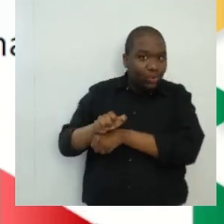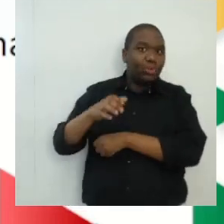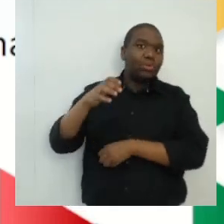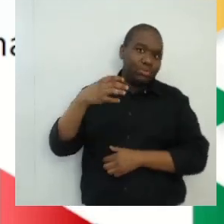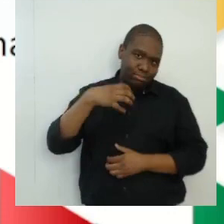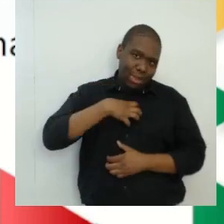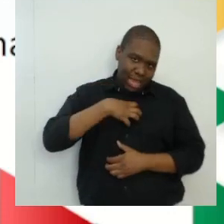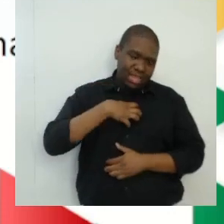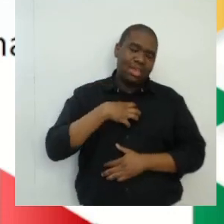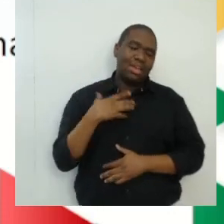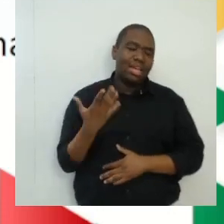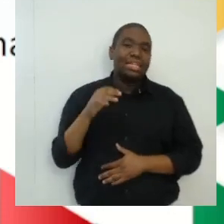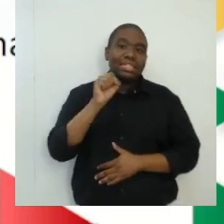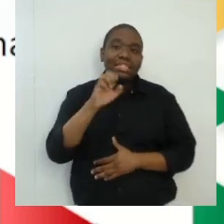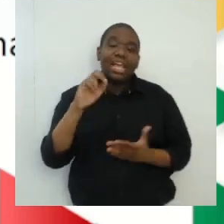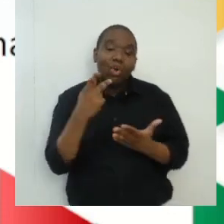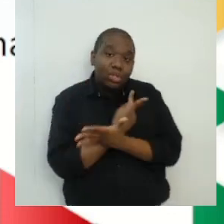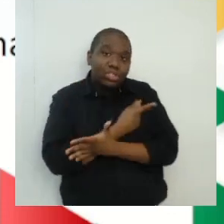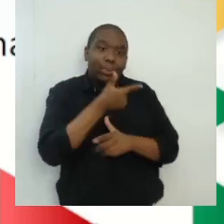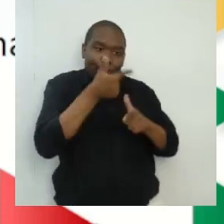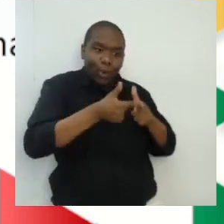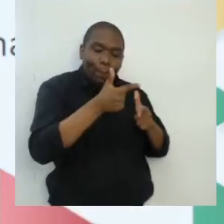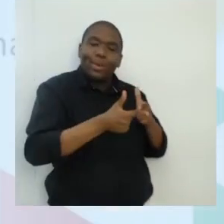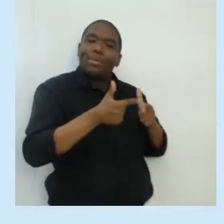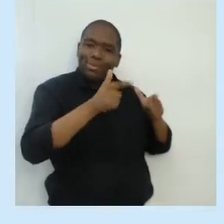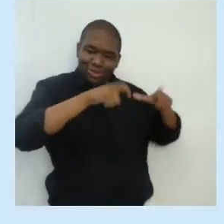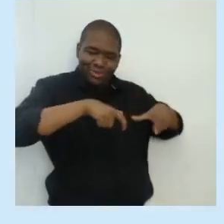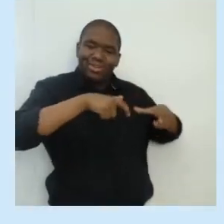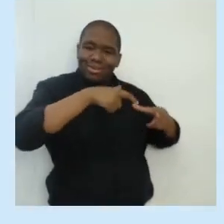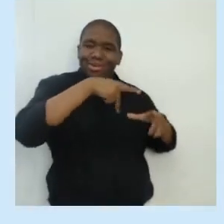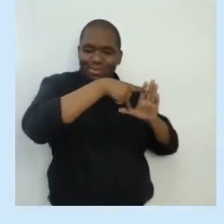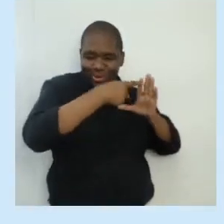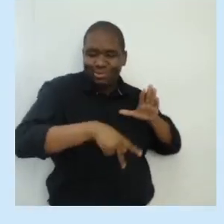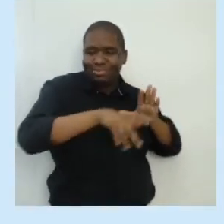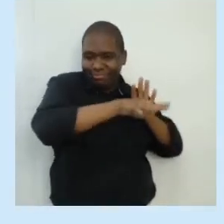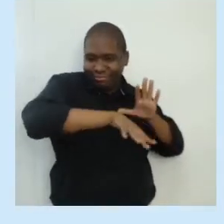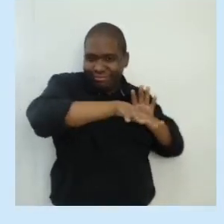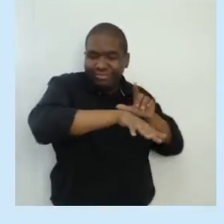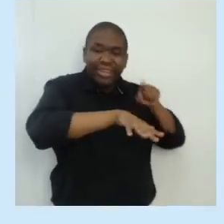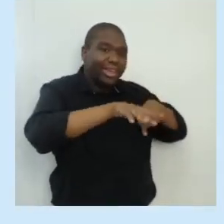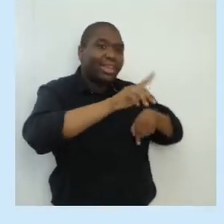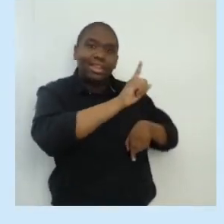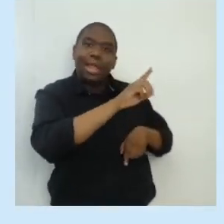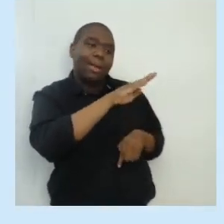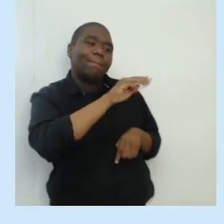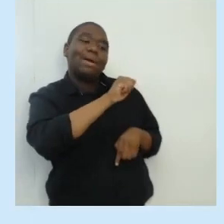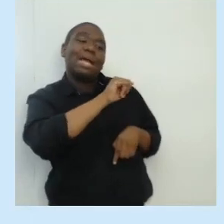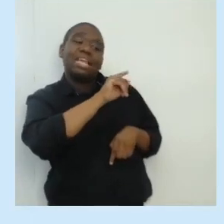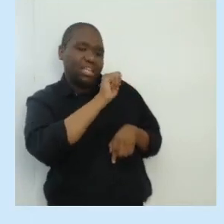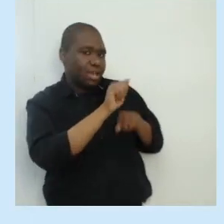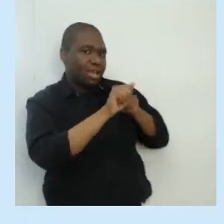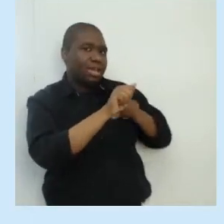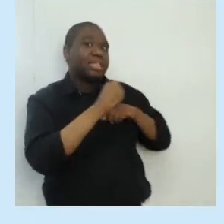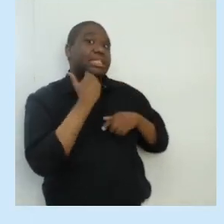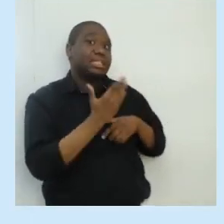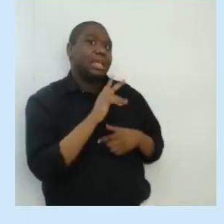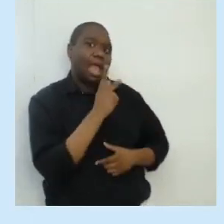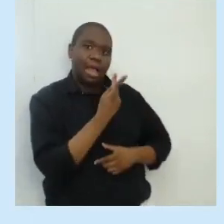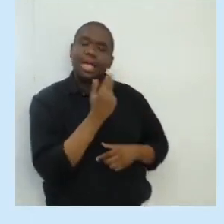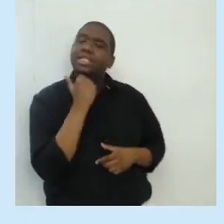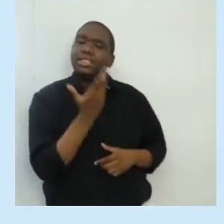acidente geográfico, Bahia não tem a utilização do H, ok? Mais uma vez,